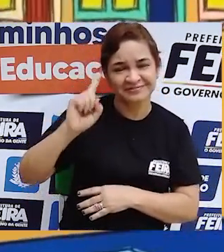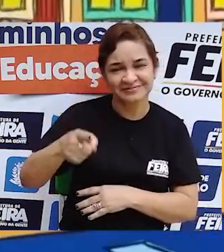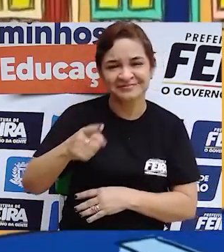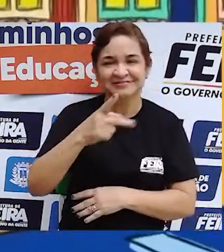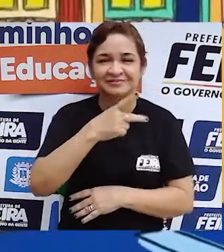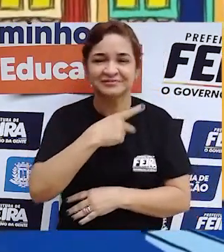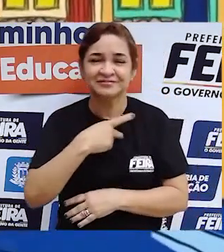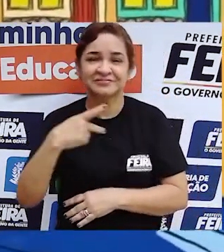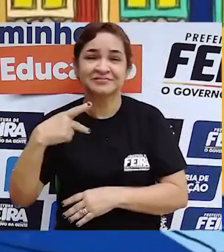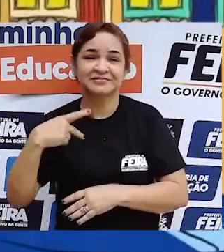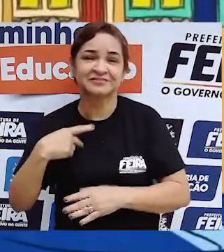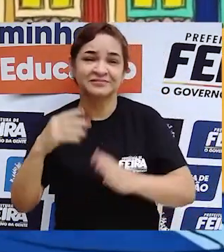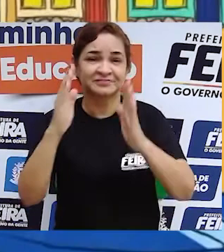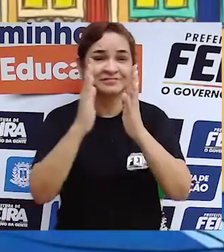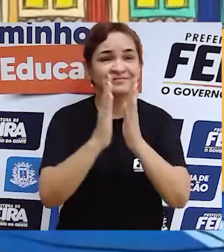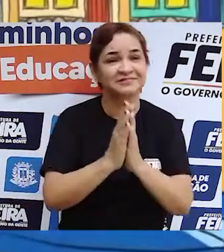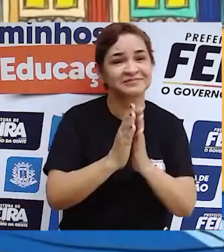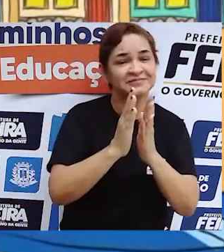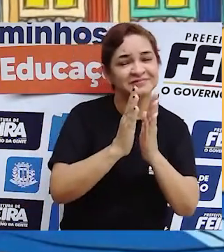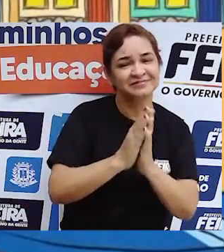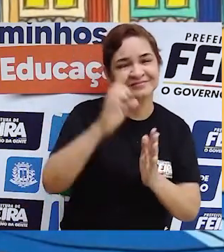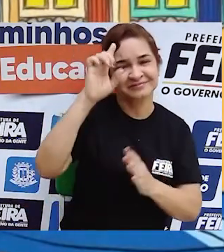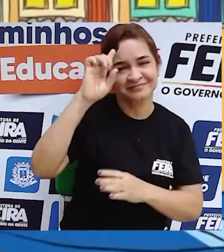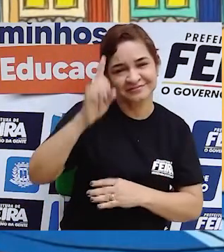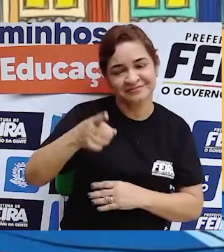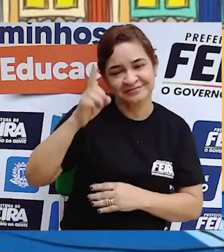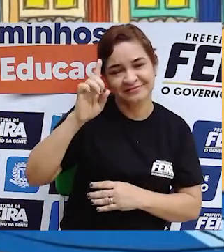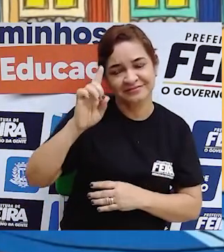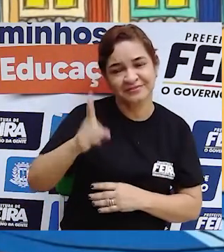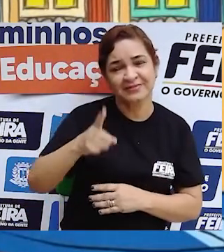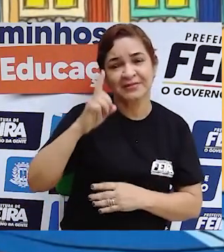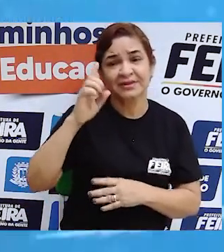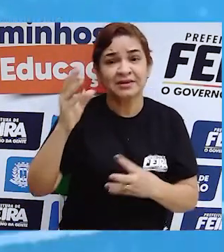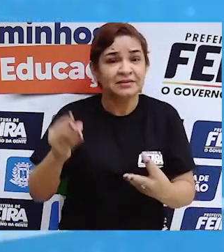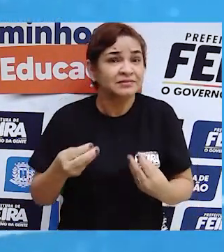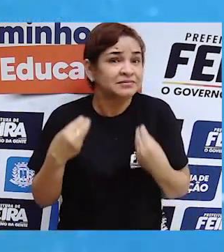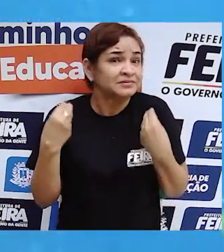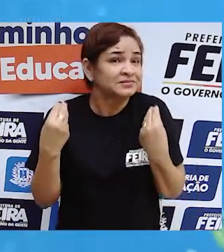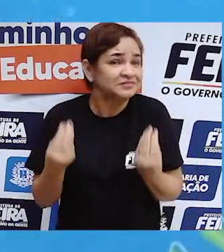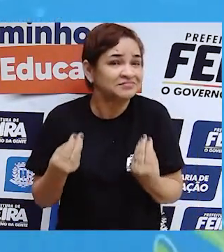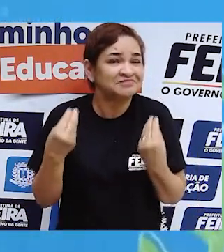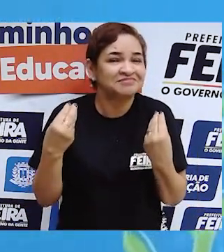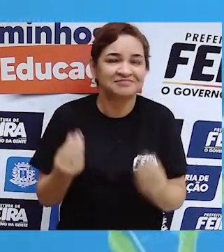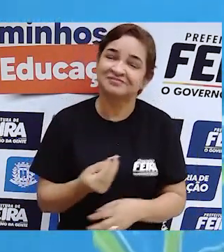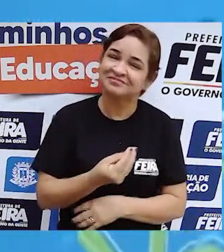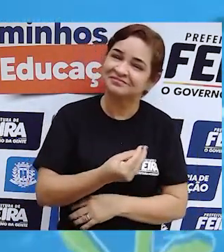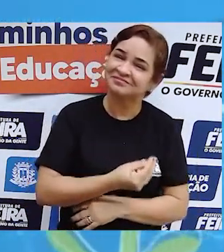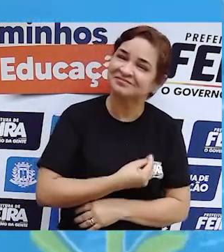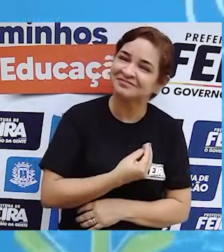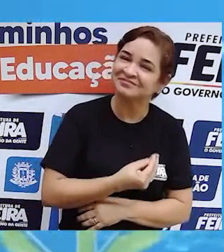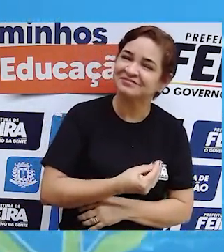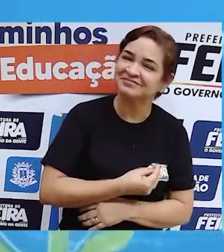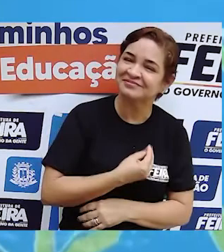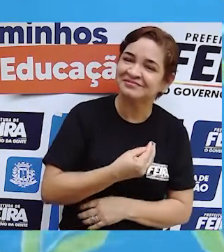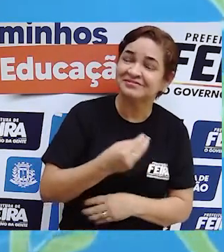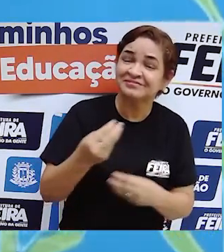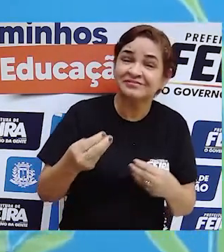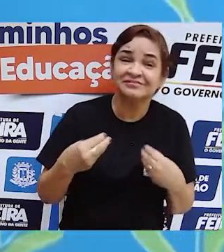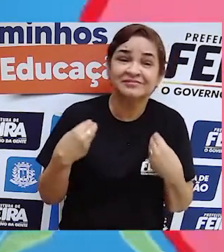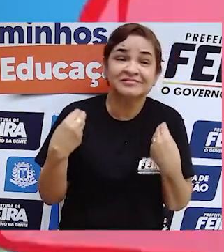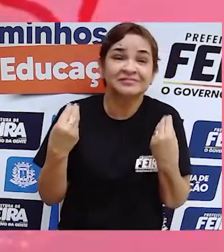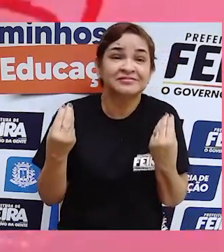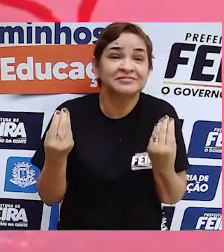dessa aldeia fazem prece noite e dia. Como poderei viver? Como